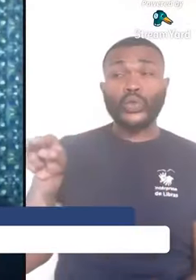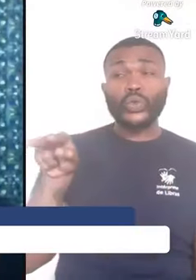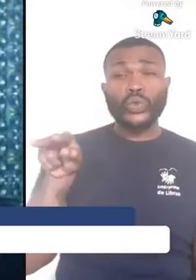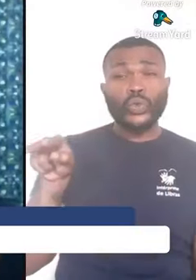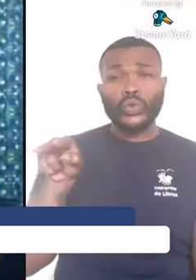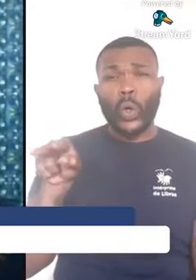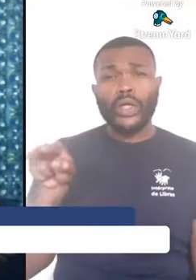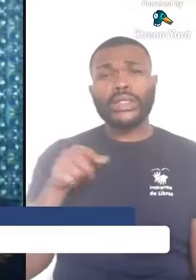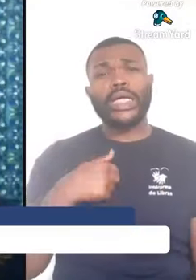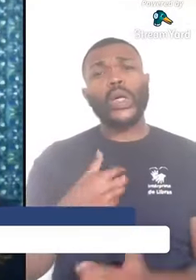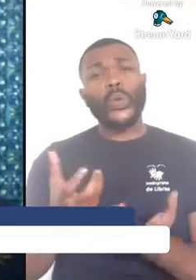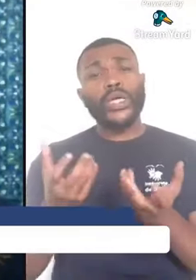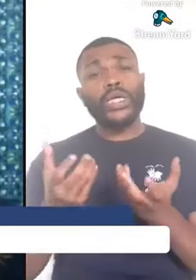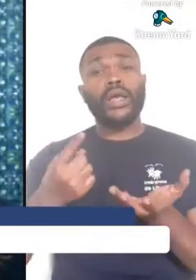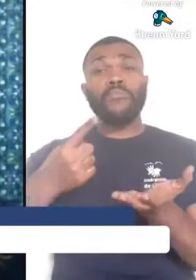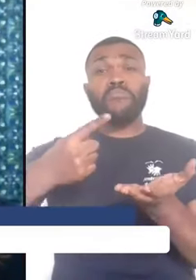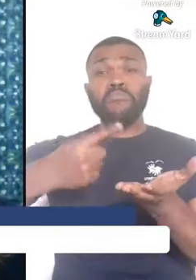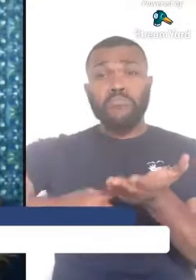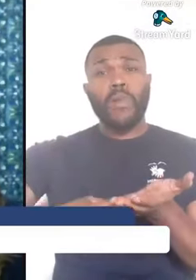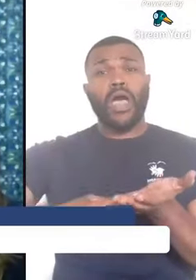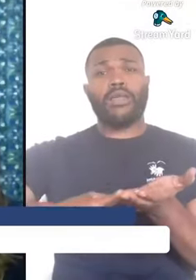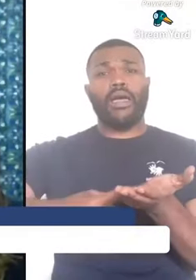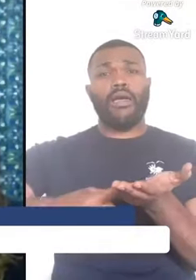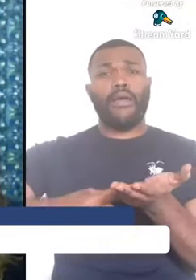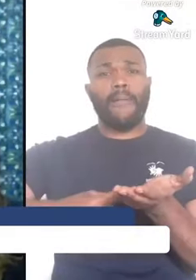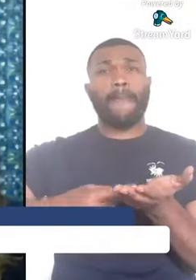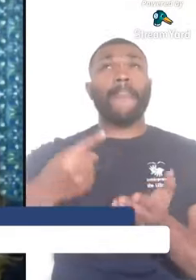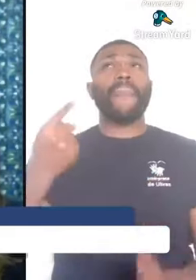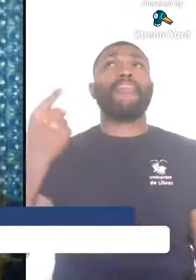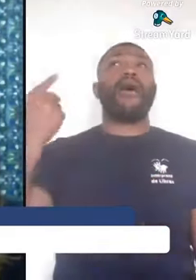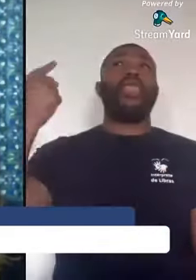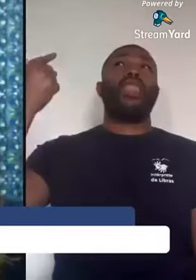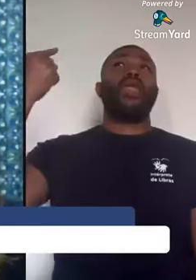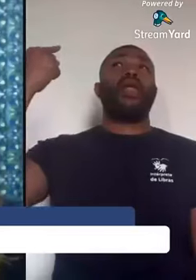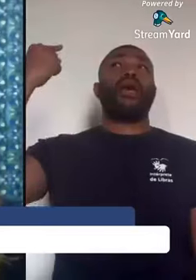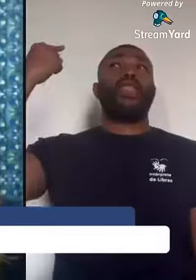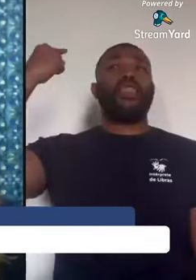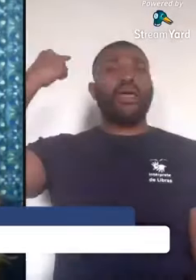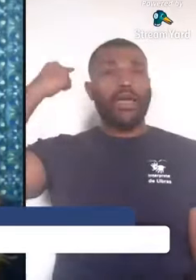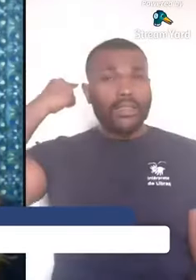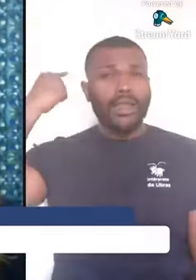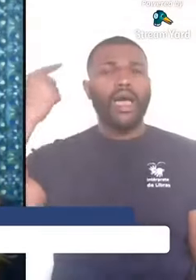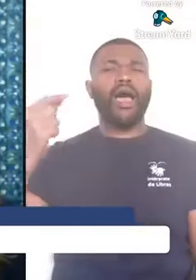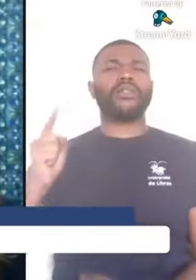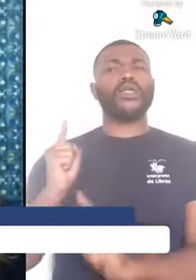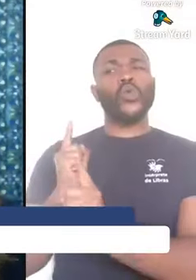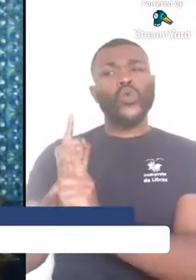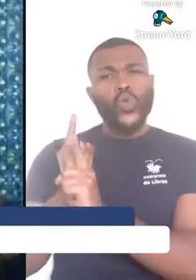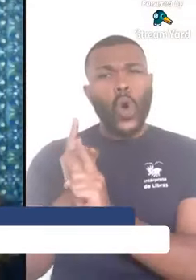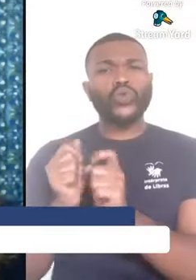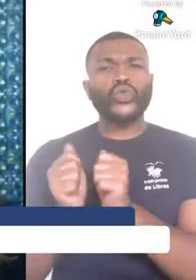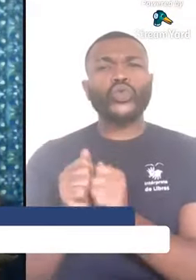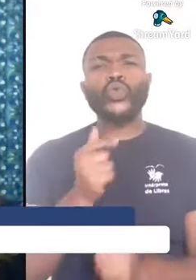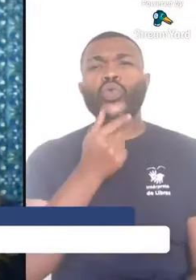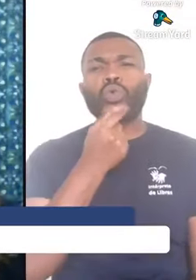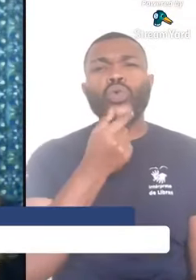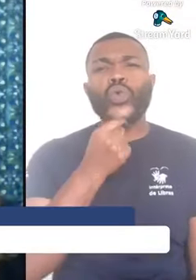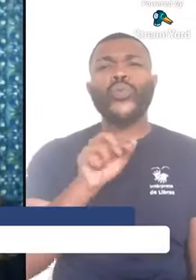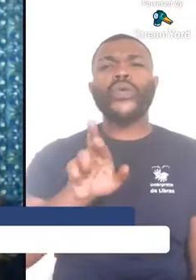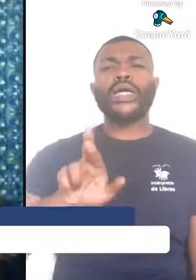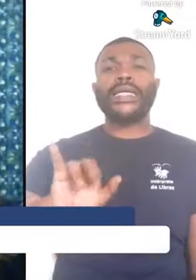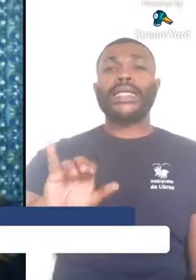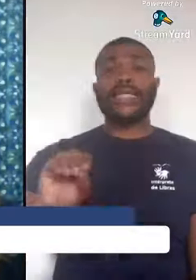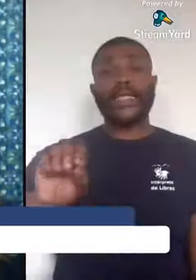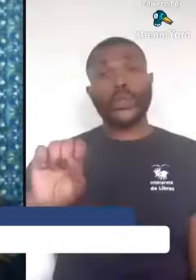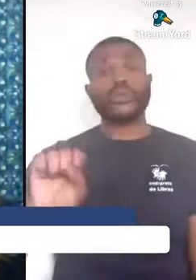queria marcar bem o momento lá atrás, né? Esse encontro de você com o Rios e como tudo começou, então achei